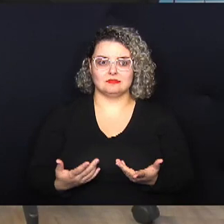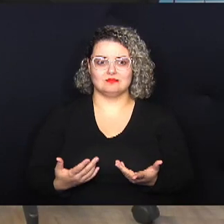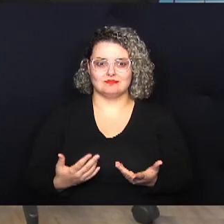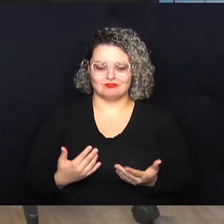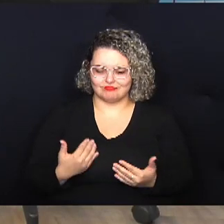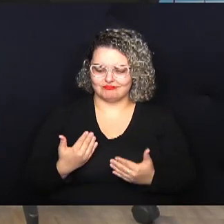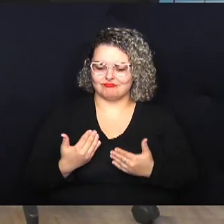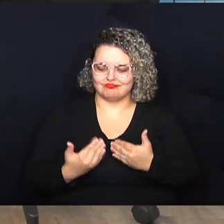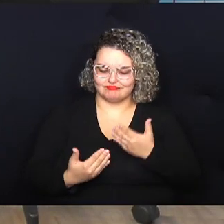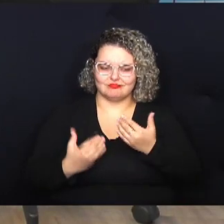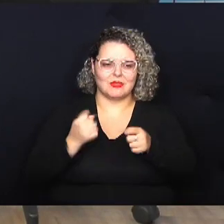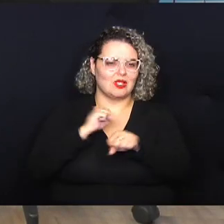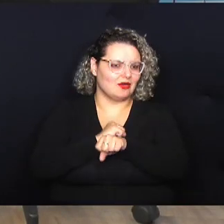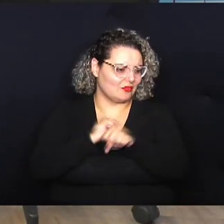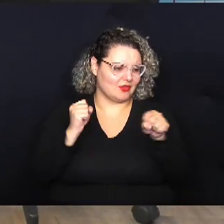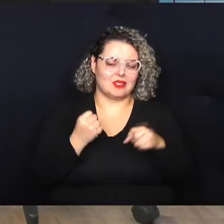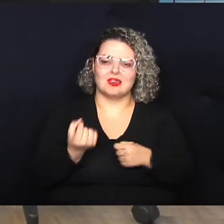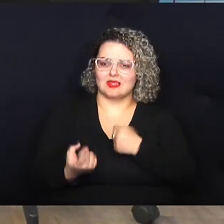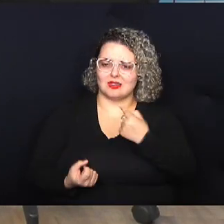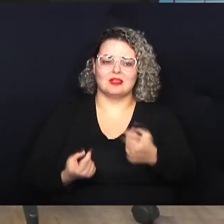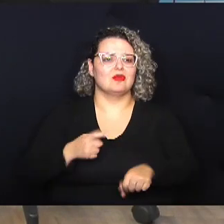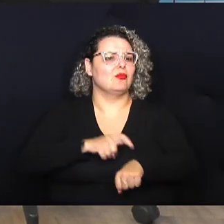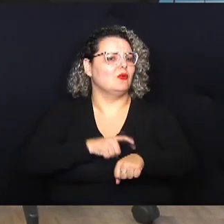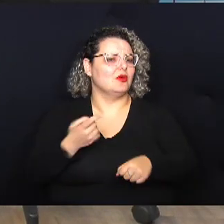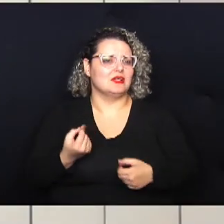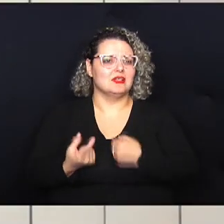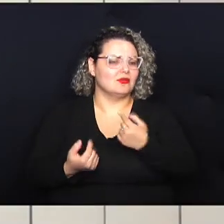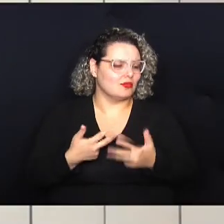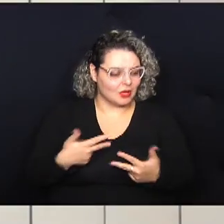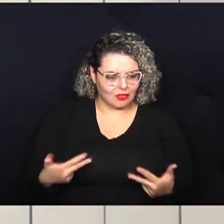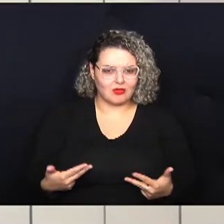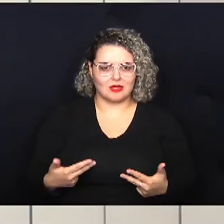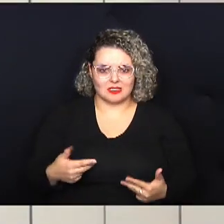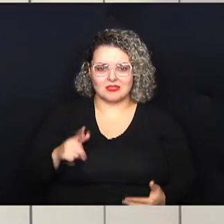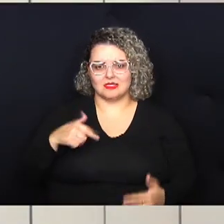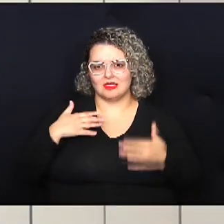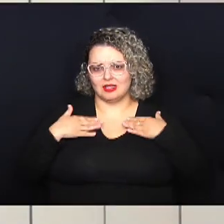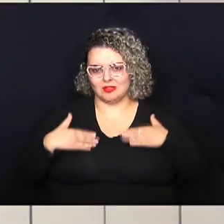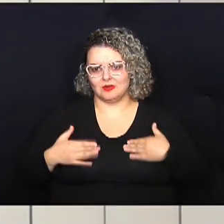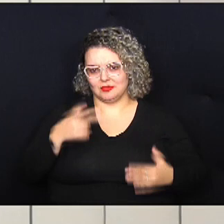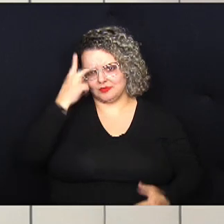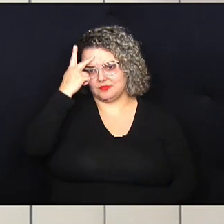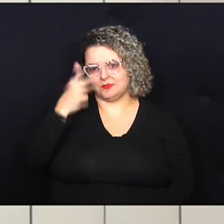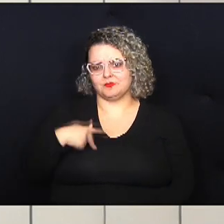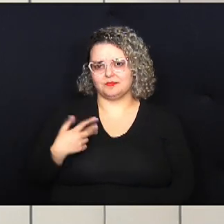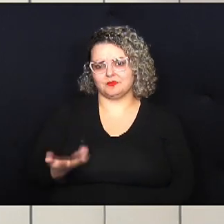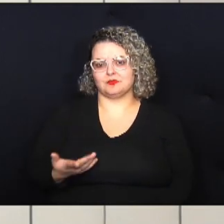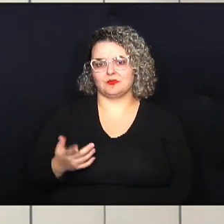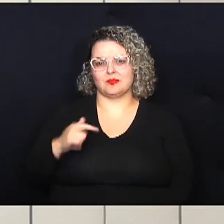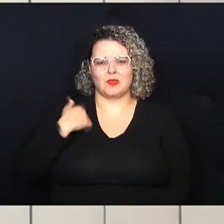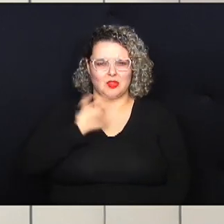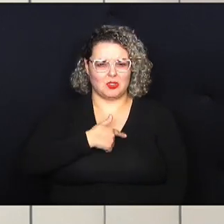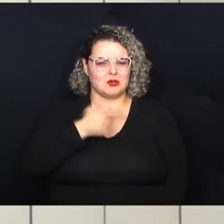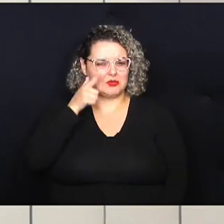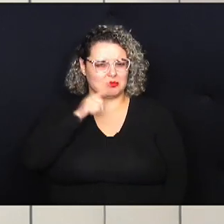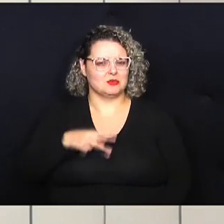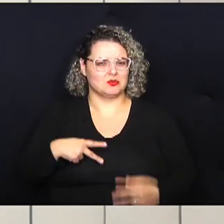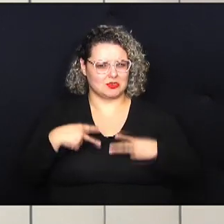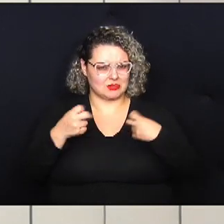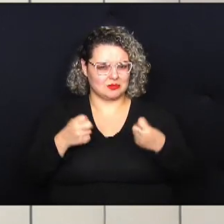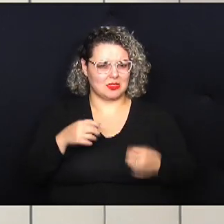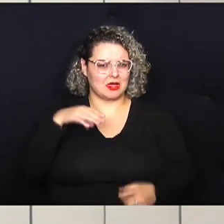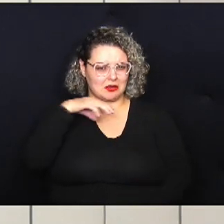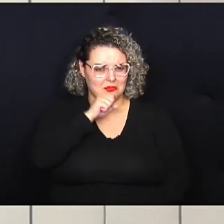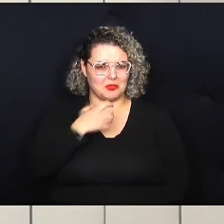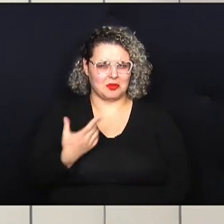vai explodir em alguma coisa e vai ser no nosso corpo, né? A gente consegue identificar rapidinho aí